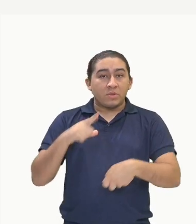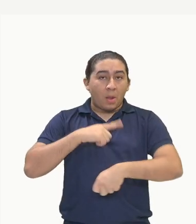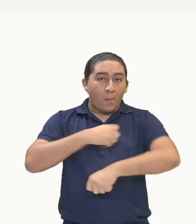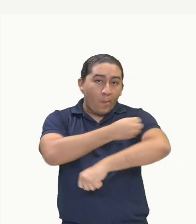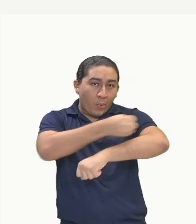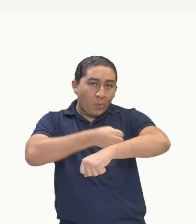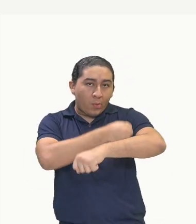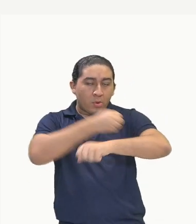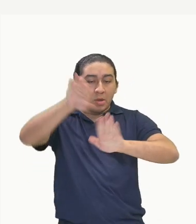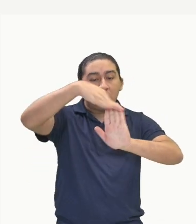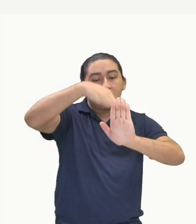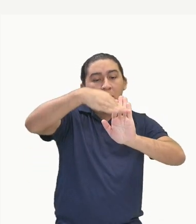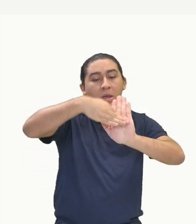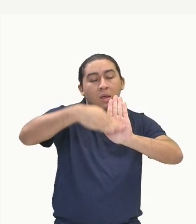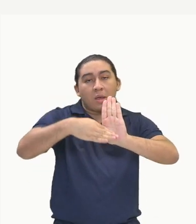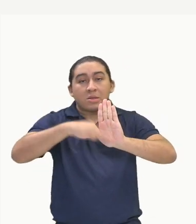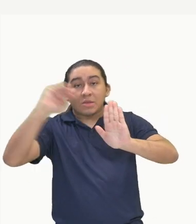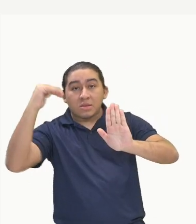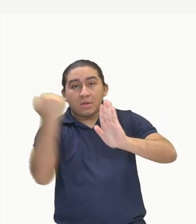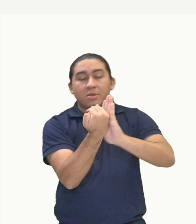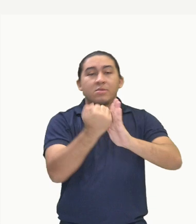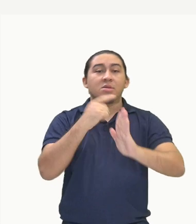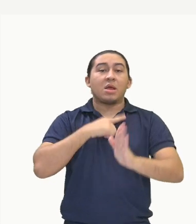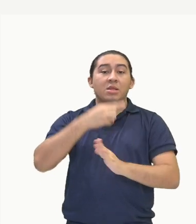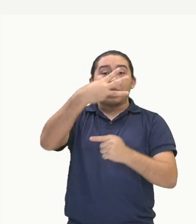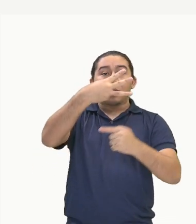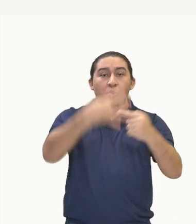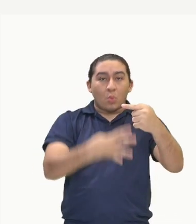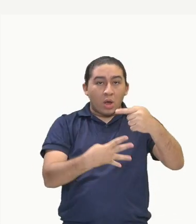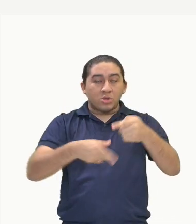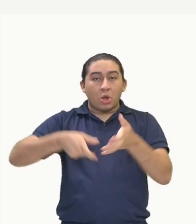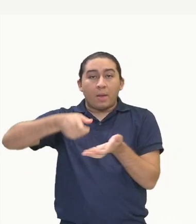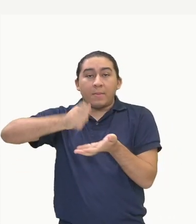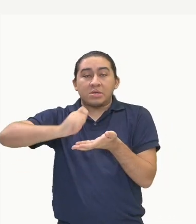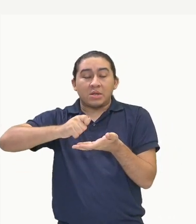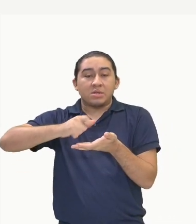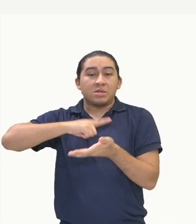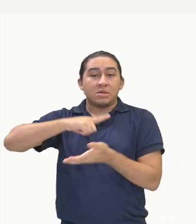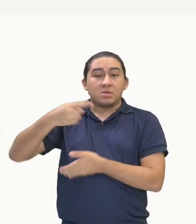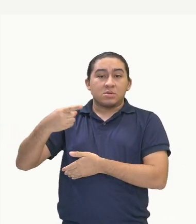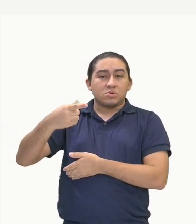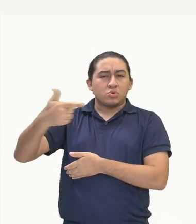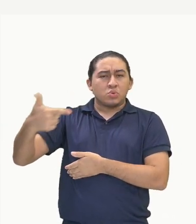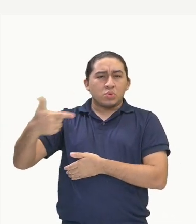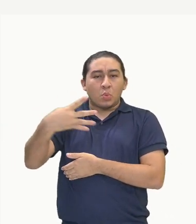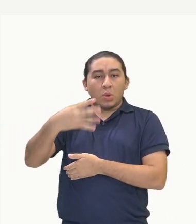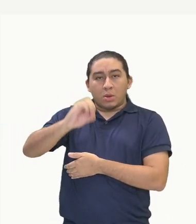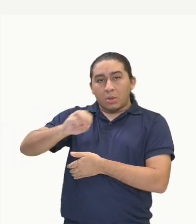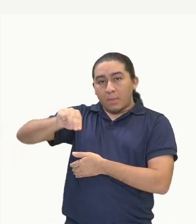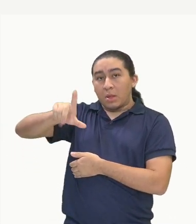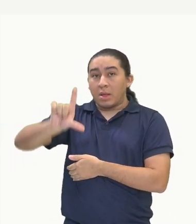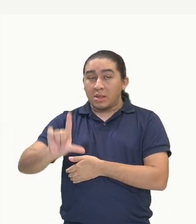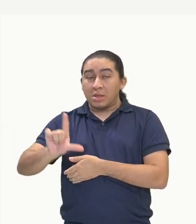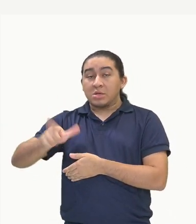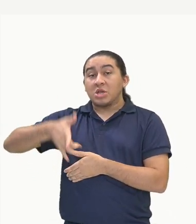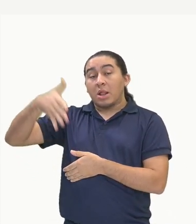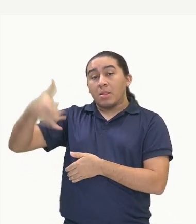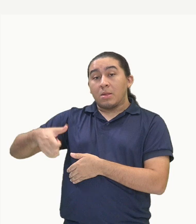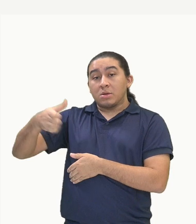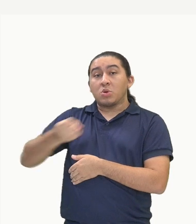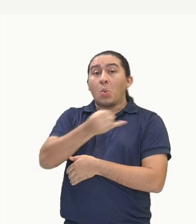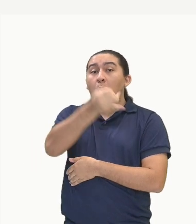bolo, utiliza-se 3/4 de uma xícara de 240 ml de leite. Quantos ml de leite devem